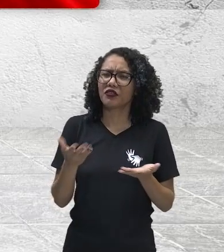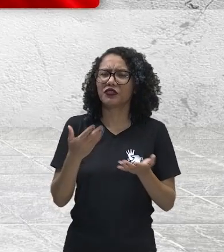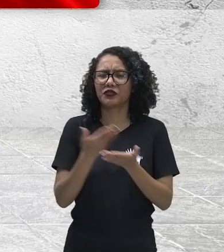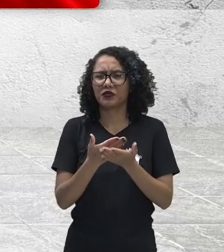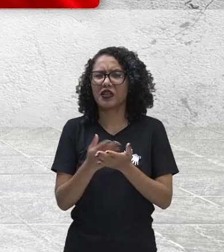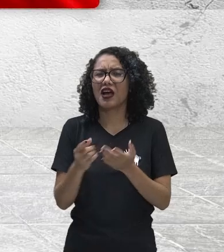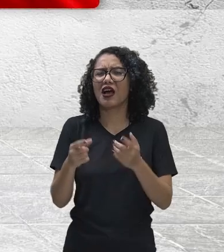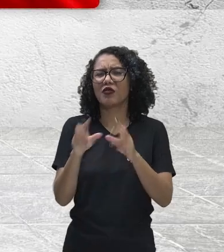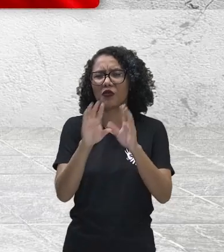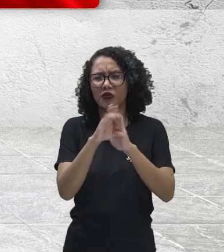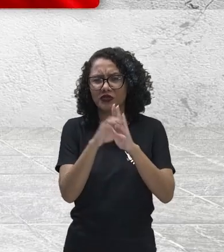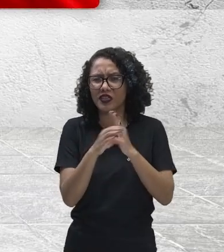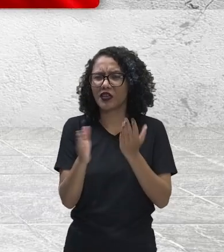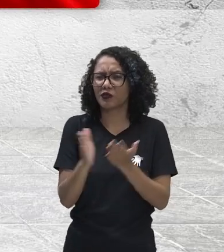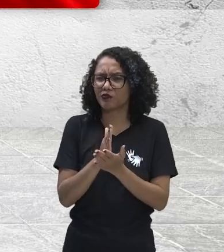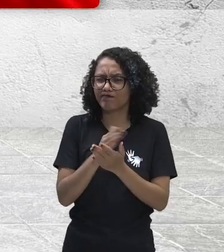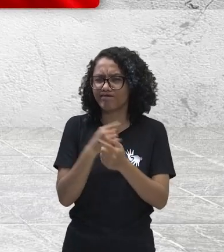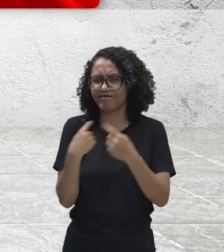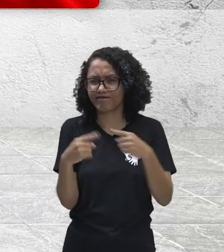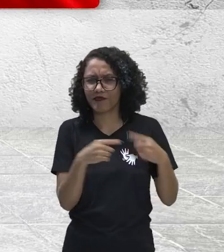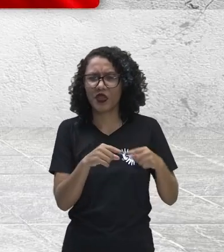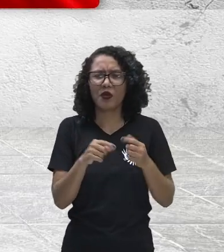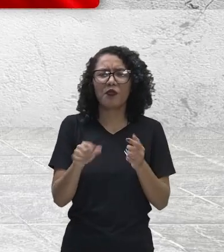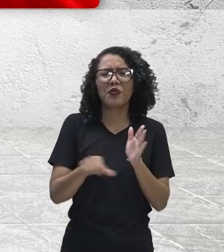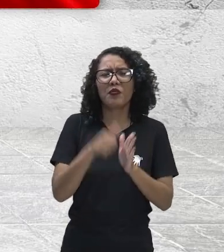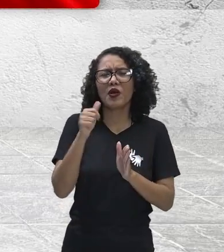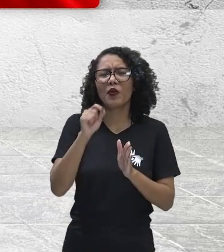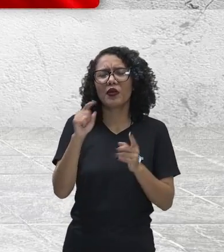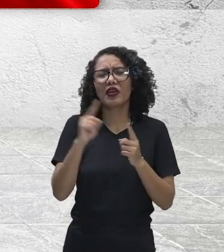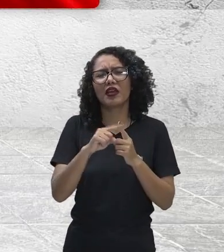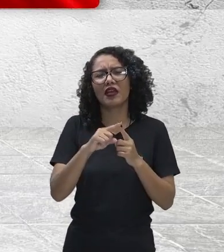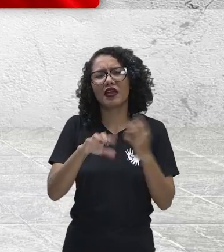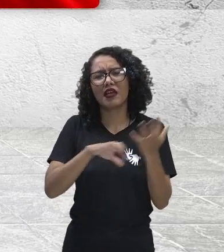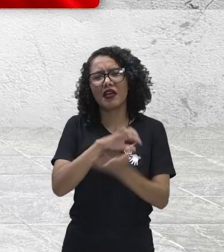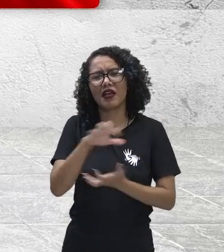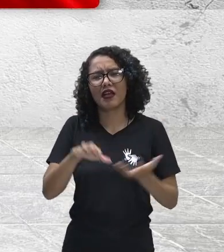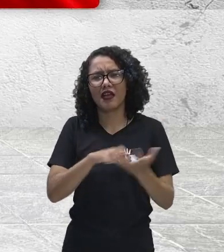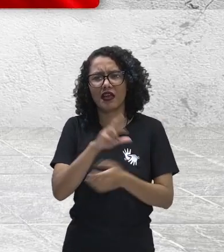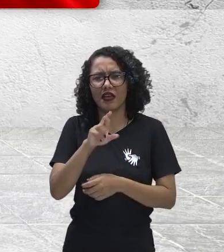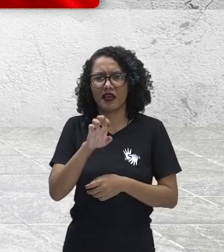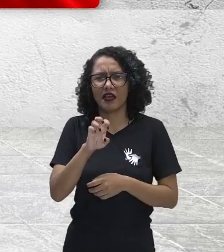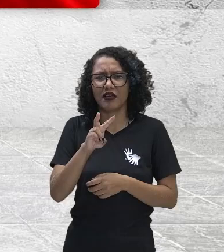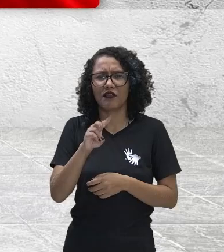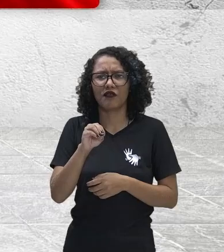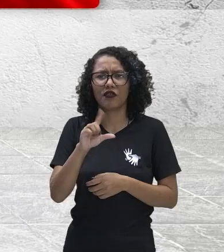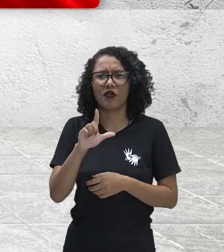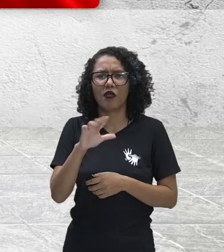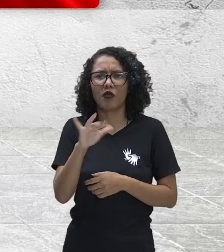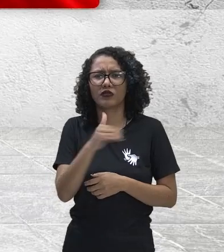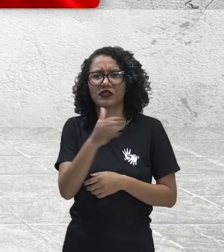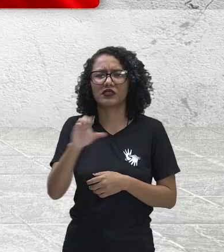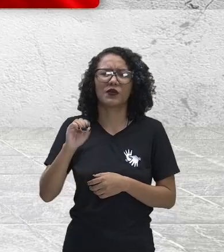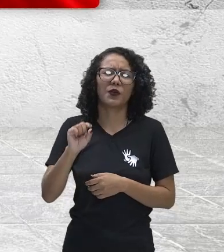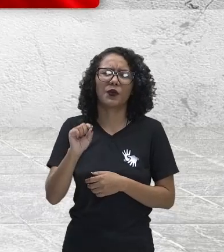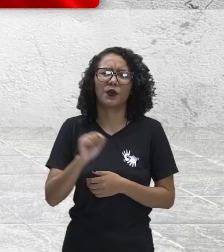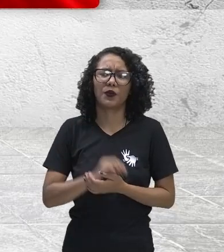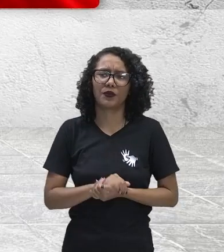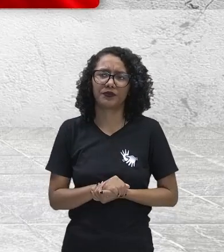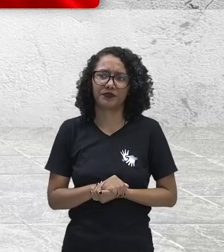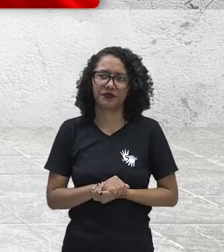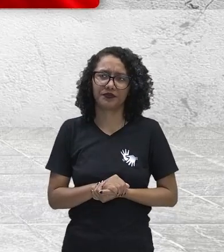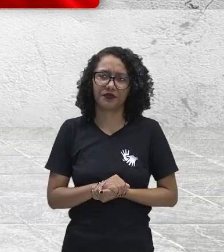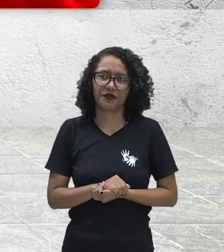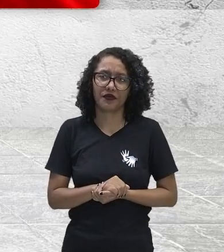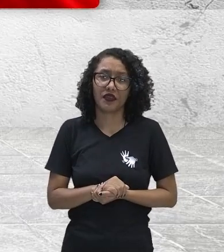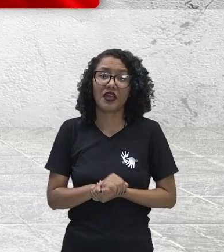conceitos, certo? Primeiro, o que é revolução? O que a gente entende por revolução? É um processo de